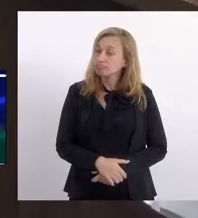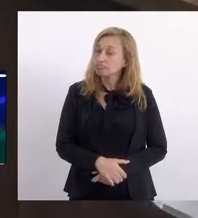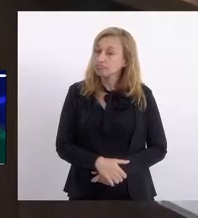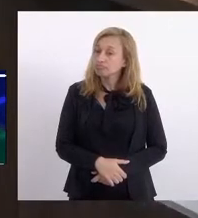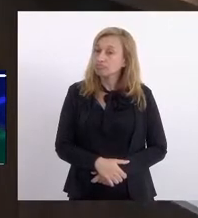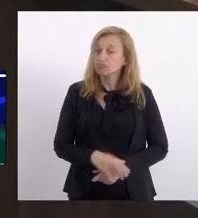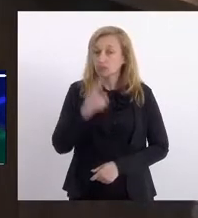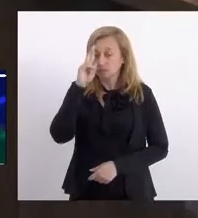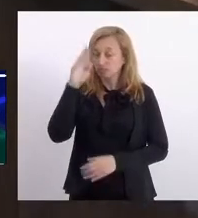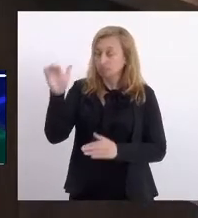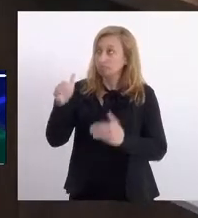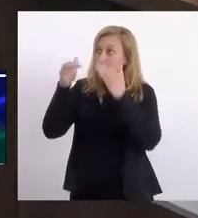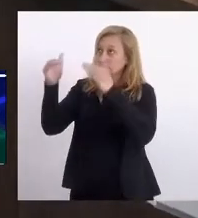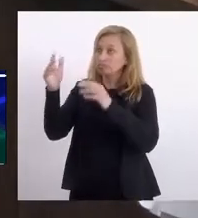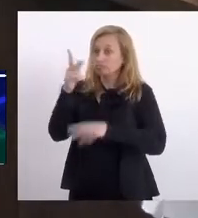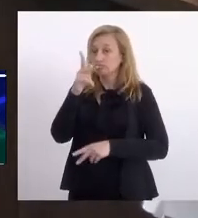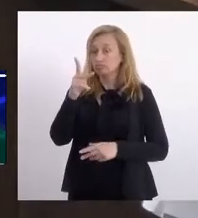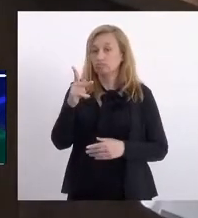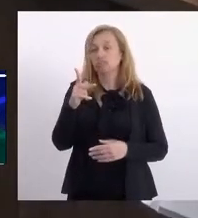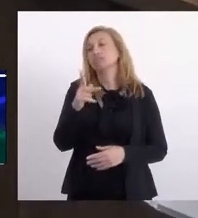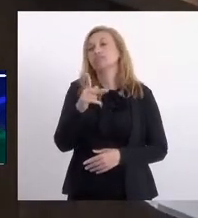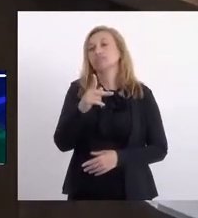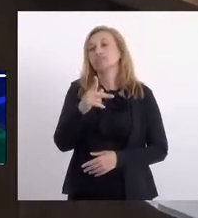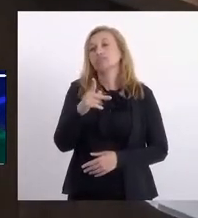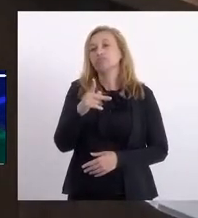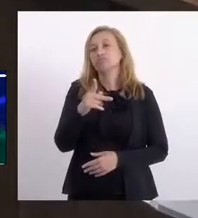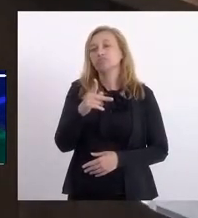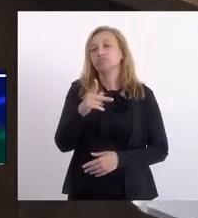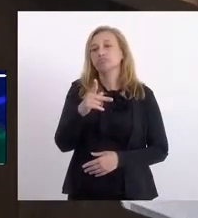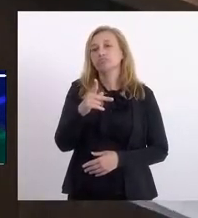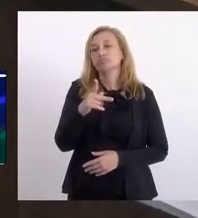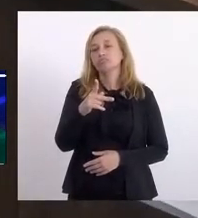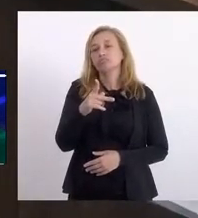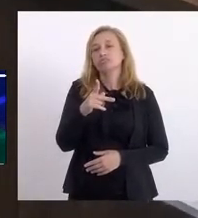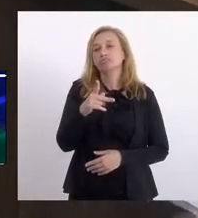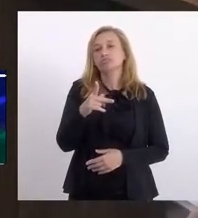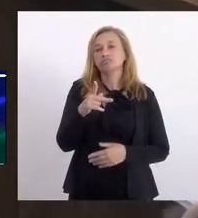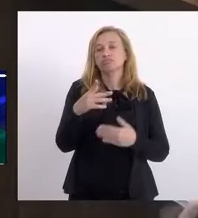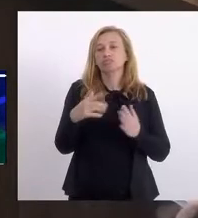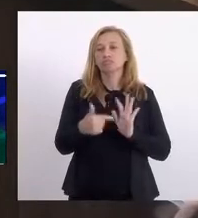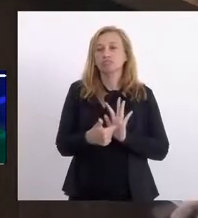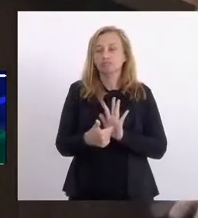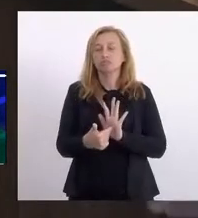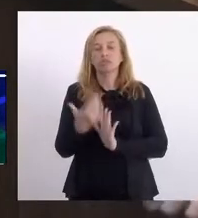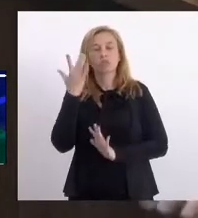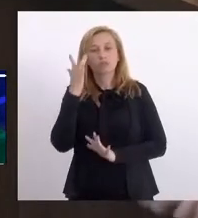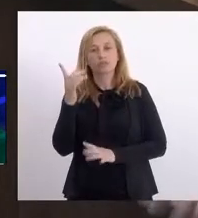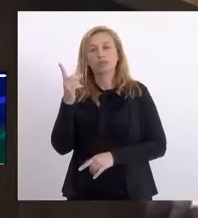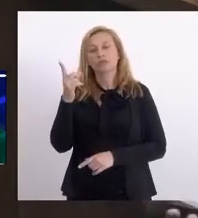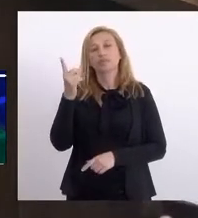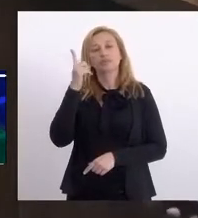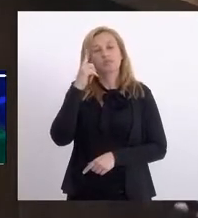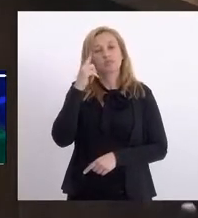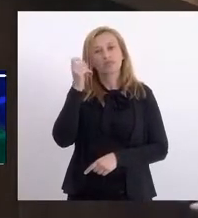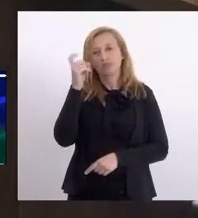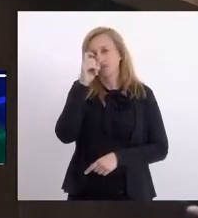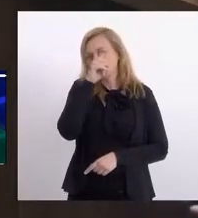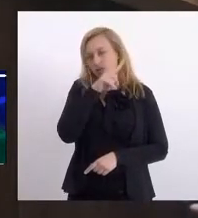apresentou, eu achei até que íamos ter grandes dificuldades pela